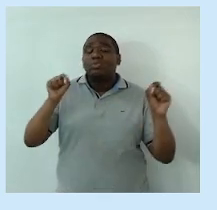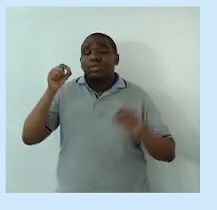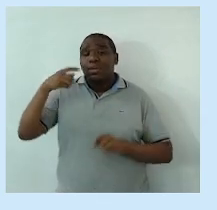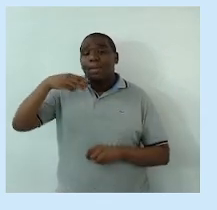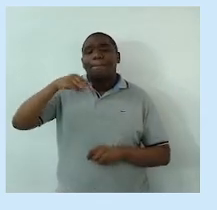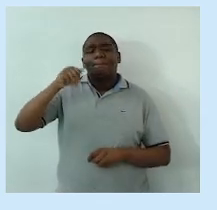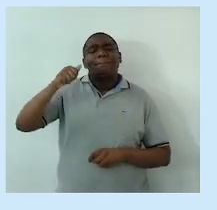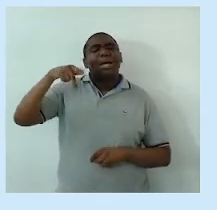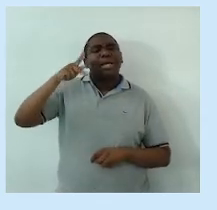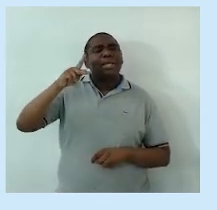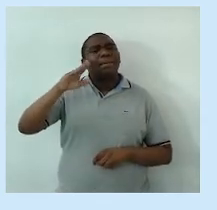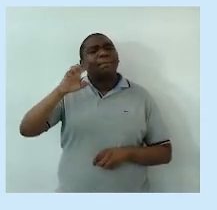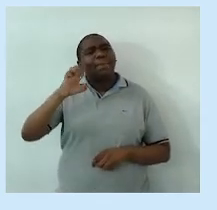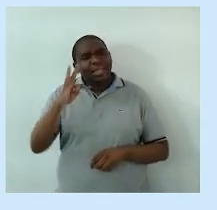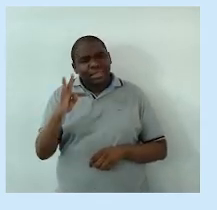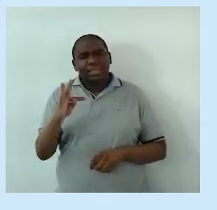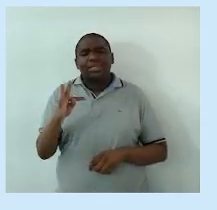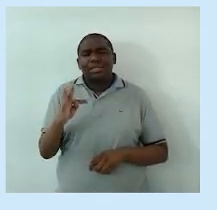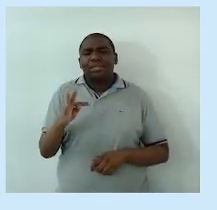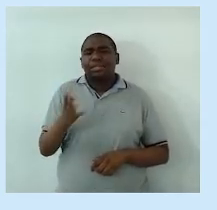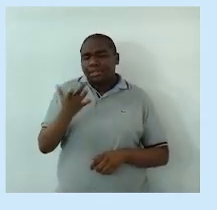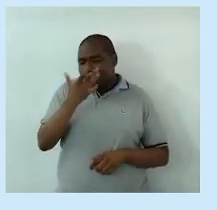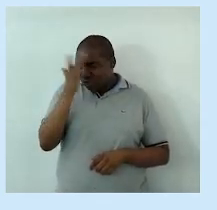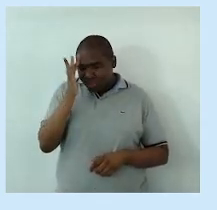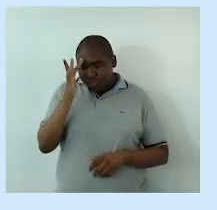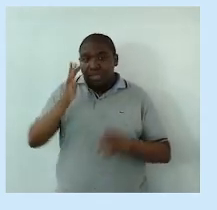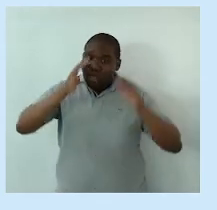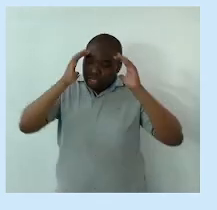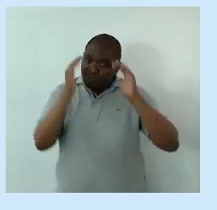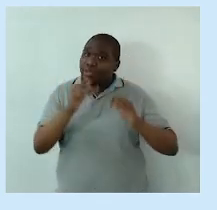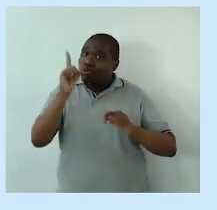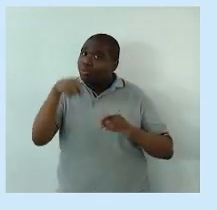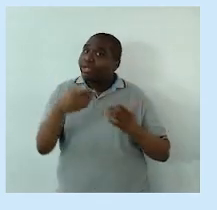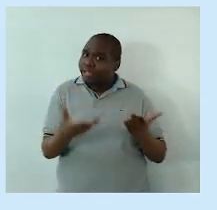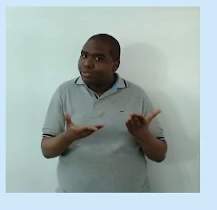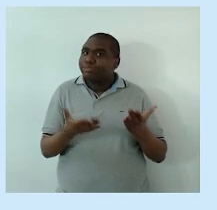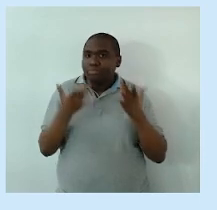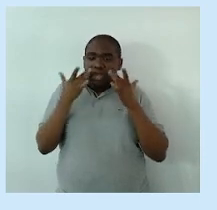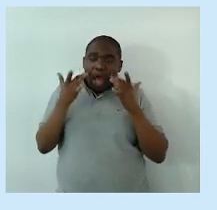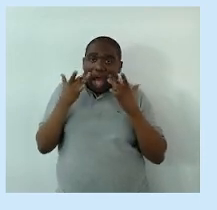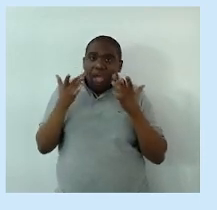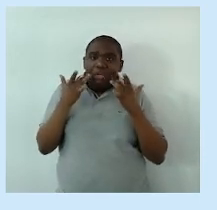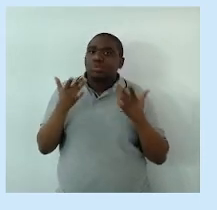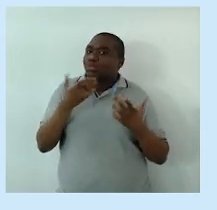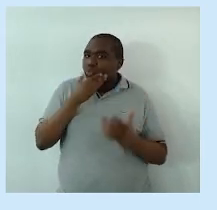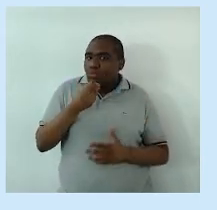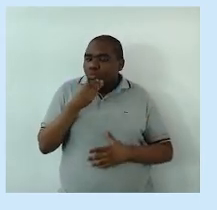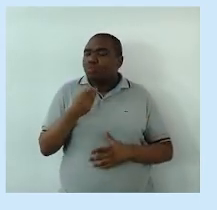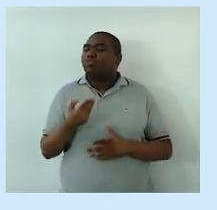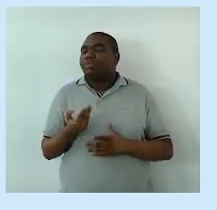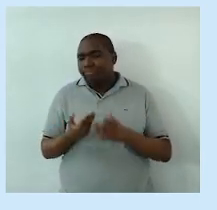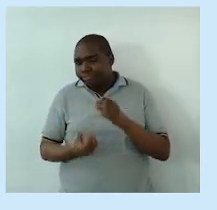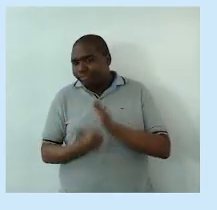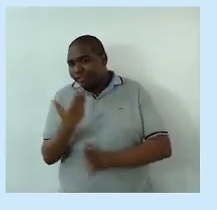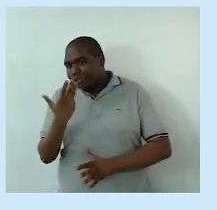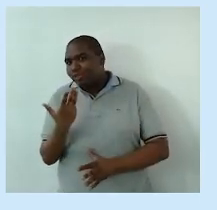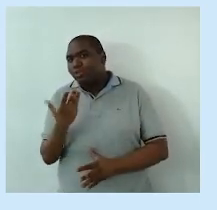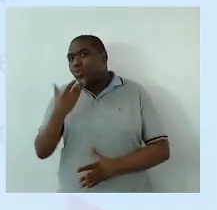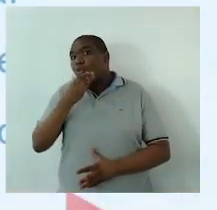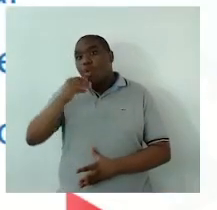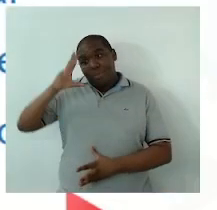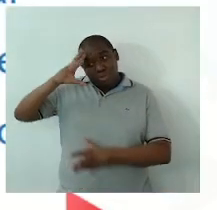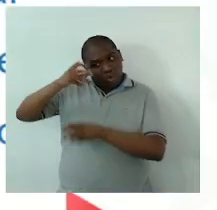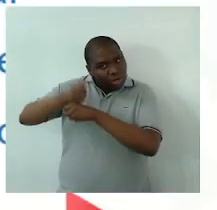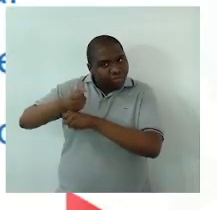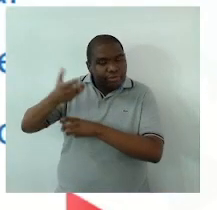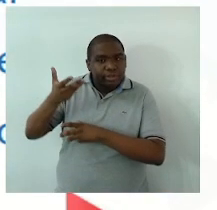Macbeth. Então, Homens de Respeito é inspirado na peça de Shakespeare, Macbeth, né, que conta assim: general que ao